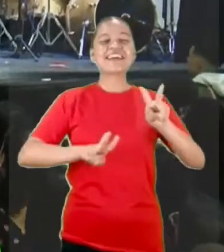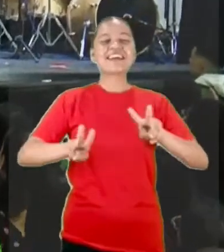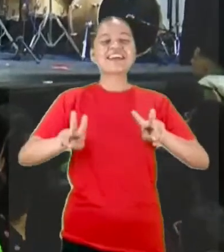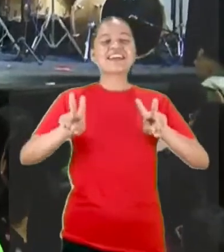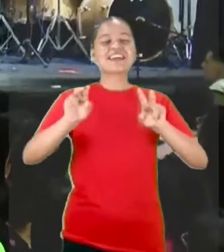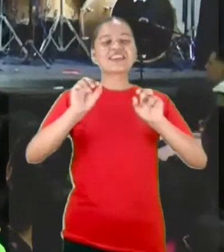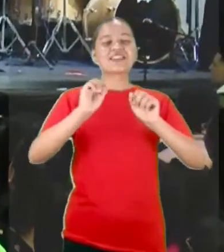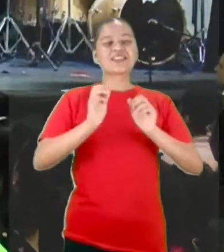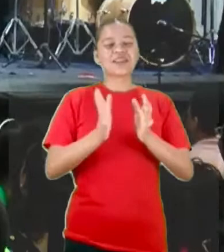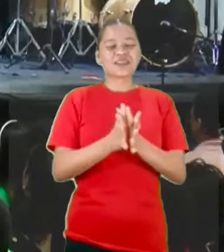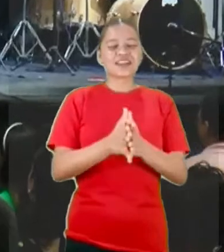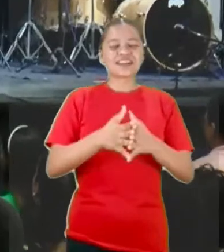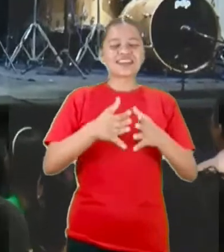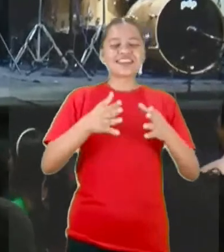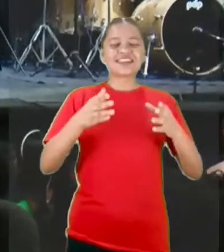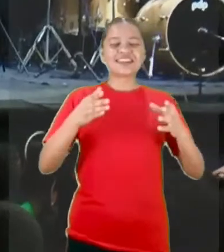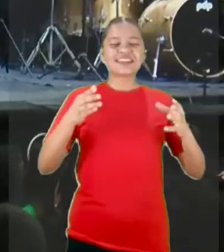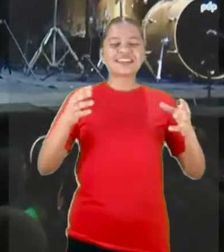ver quão grande